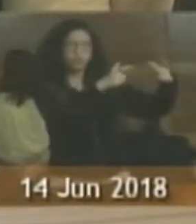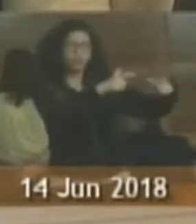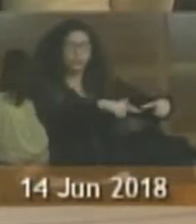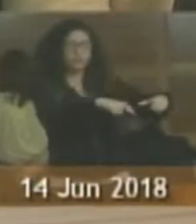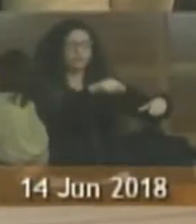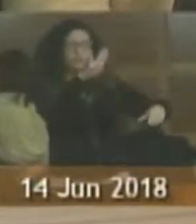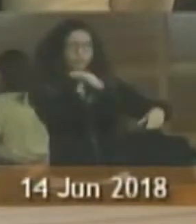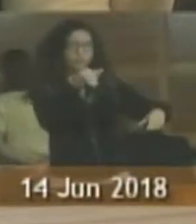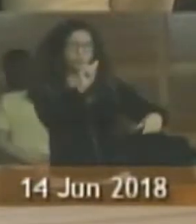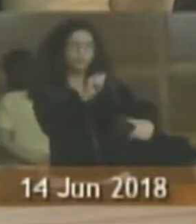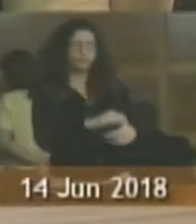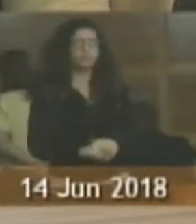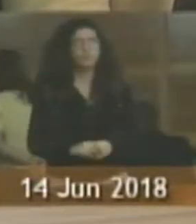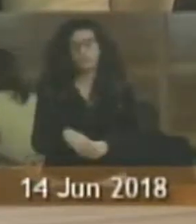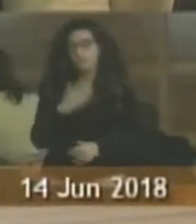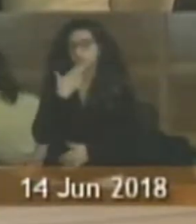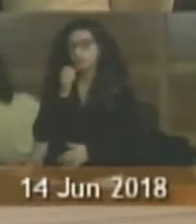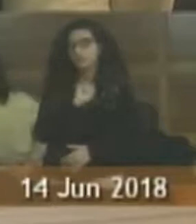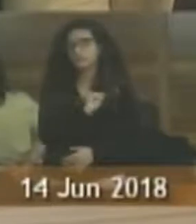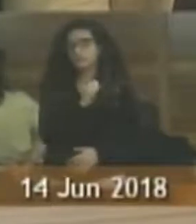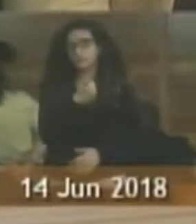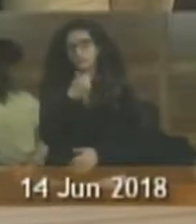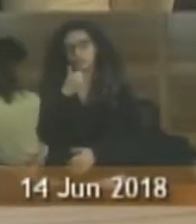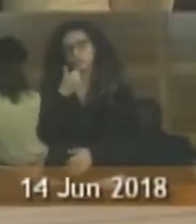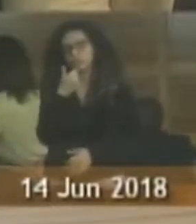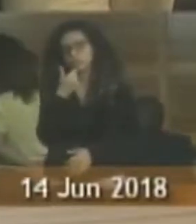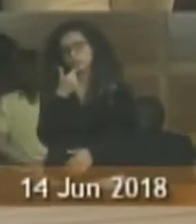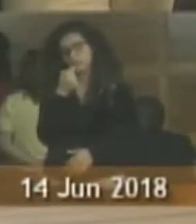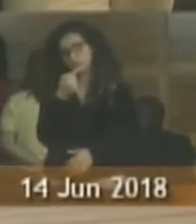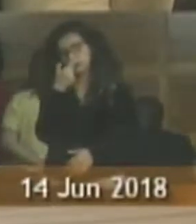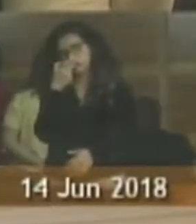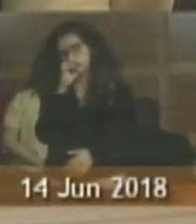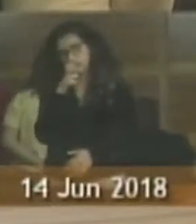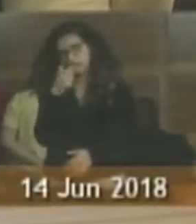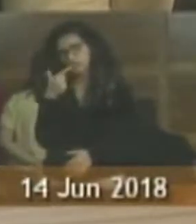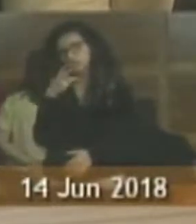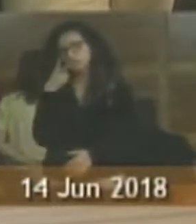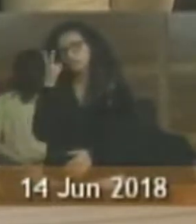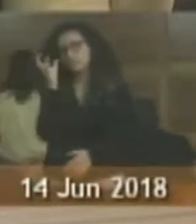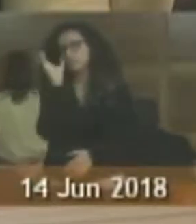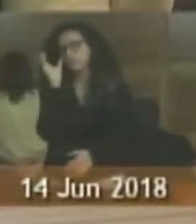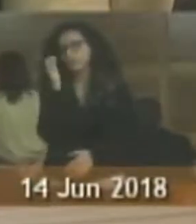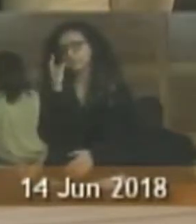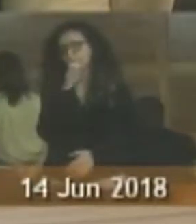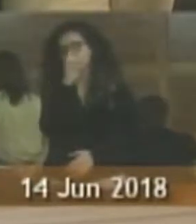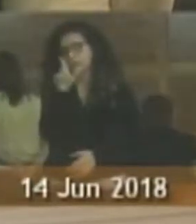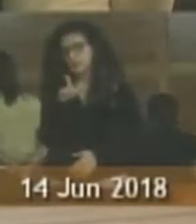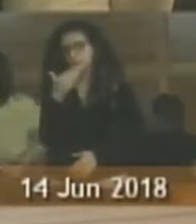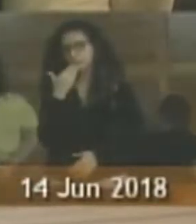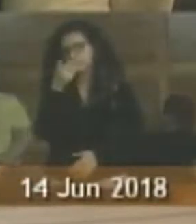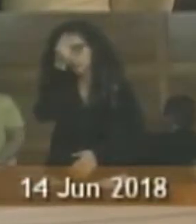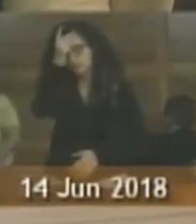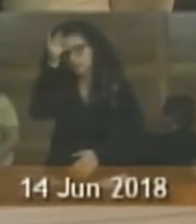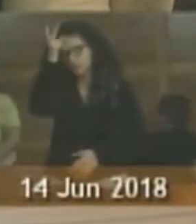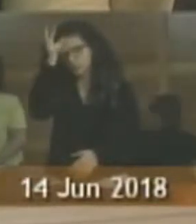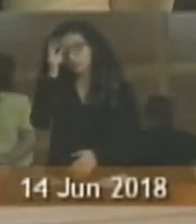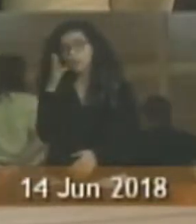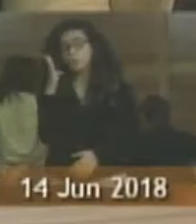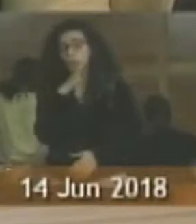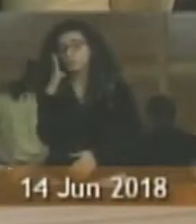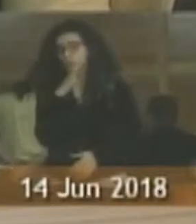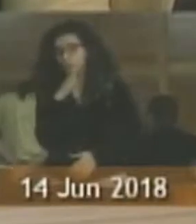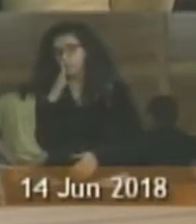Bracuí. Indicação número 1752, 2018, Zé Augusto, indicando ao prefeito municipal, em caráter de